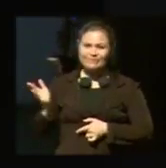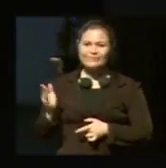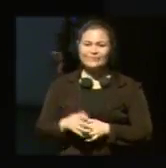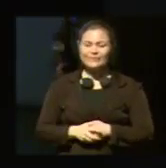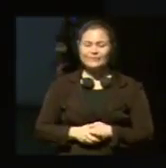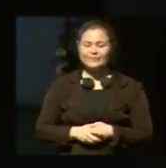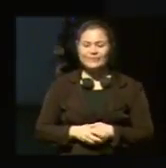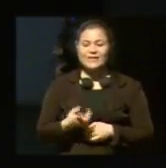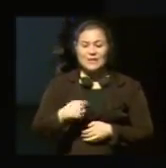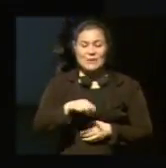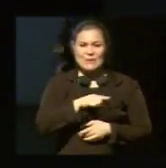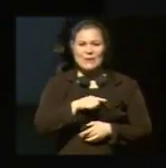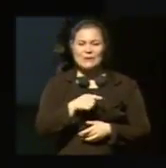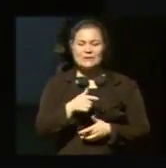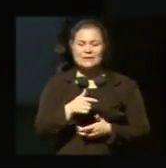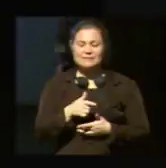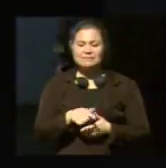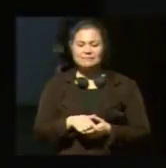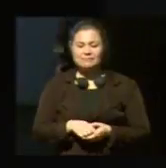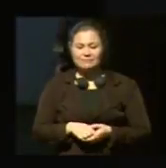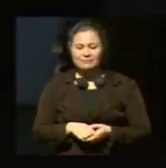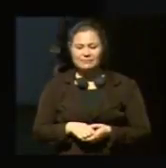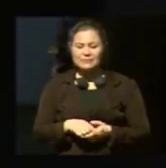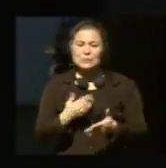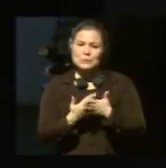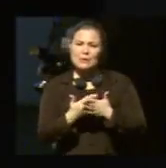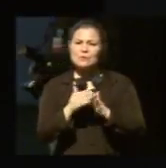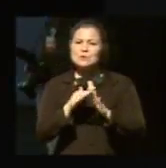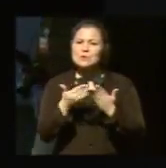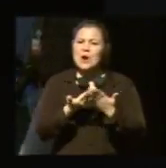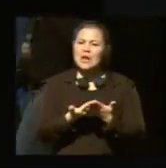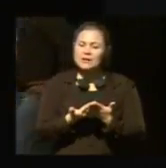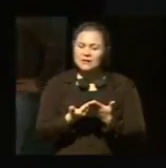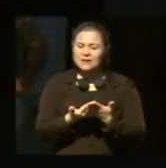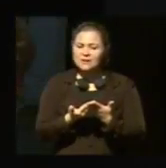Lesch kennengelernt. Estudávamos no wir besuchten Colégio zusammen